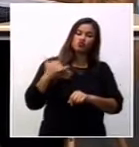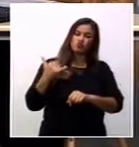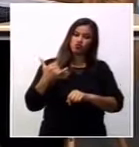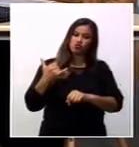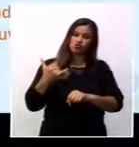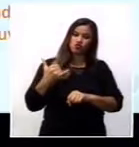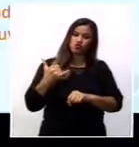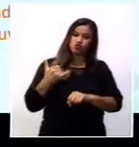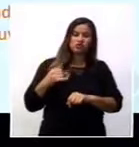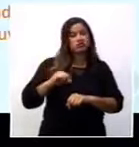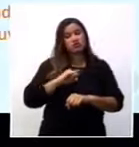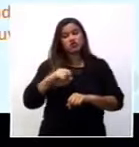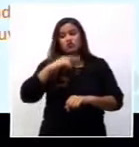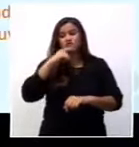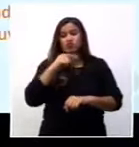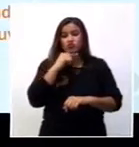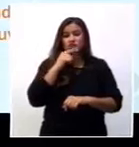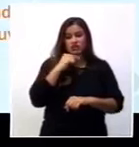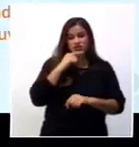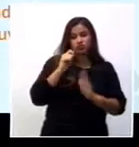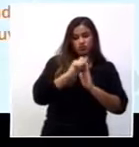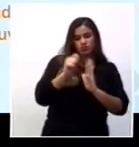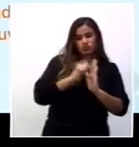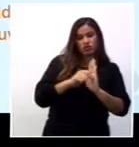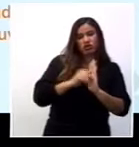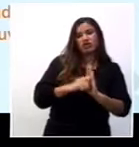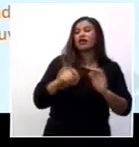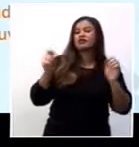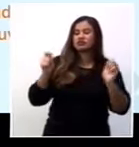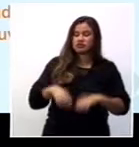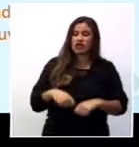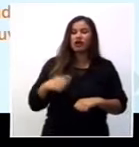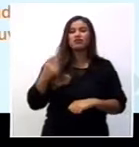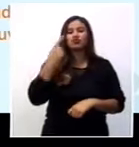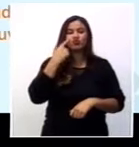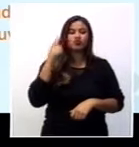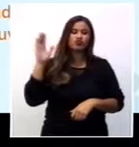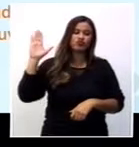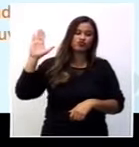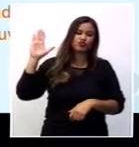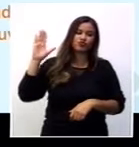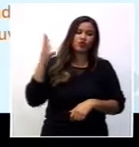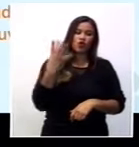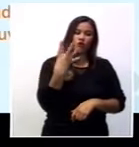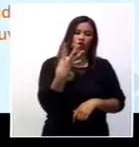não teve tempo de anotar. Então, o SMS deve ser enviado para o